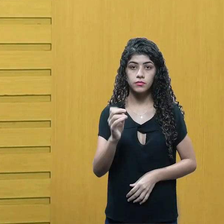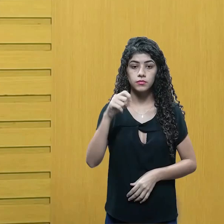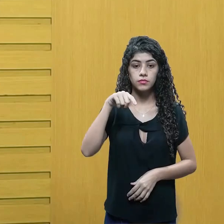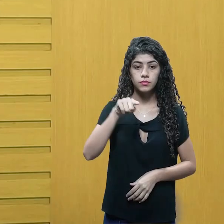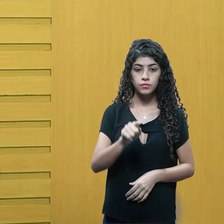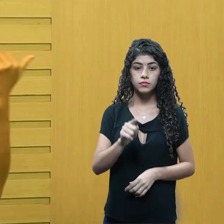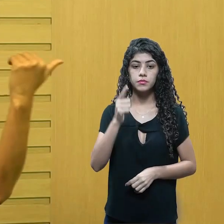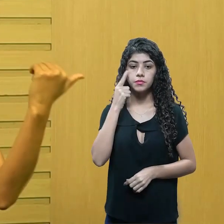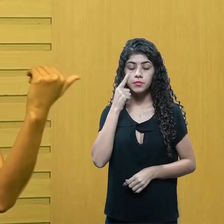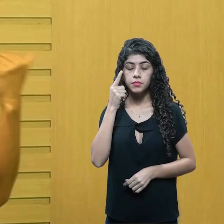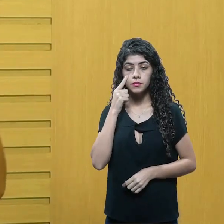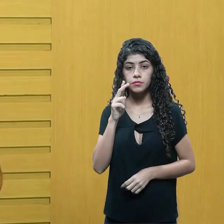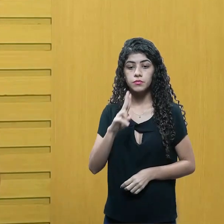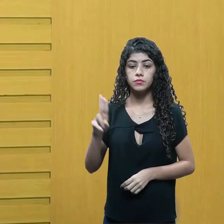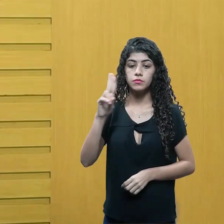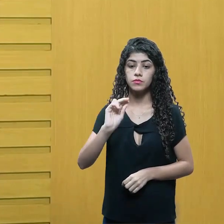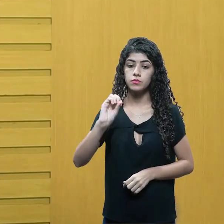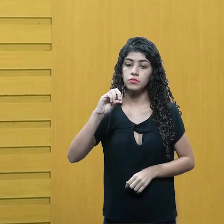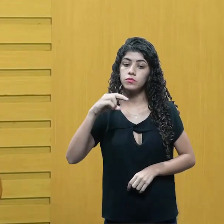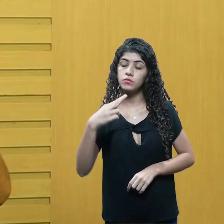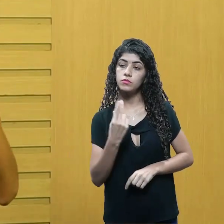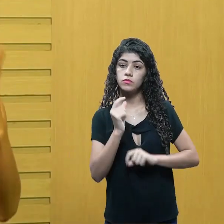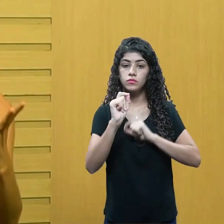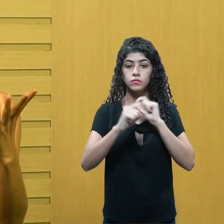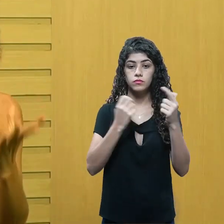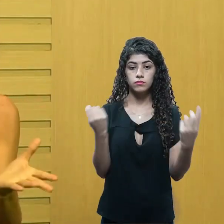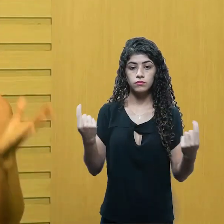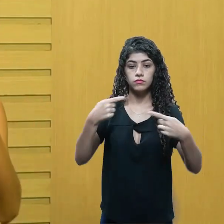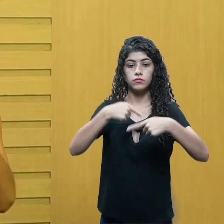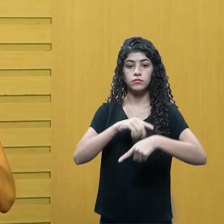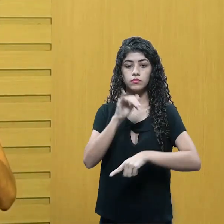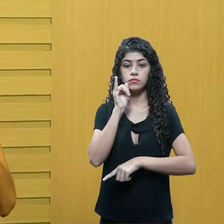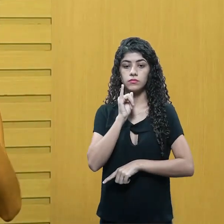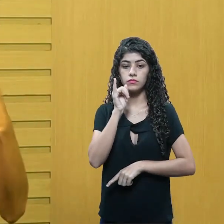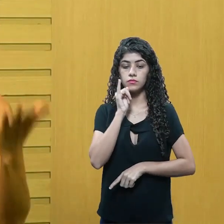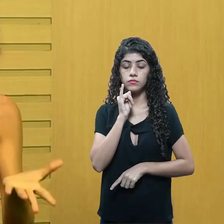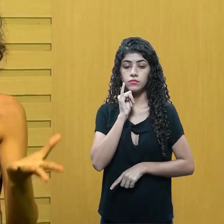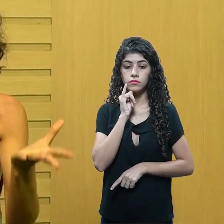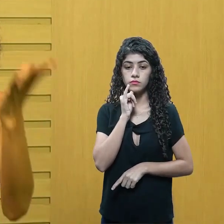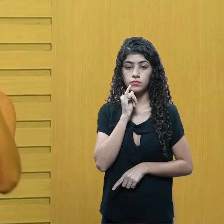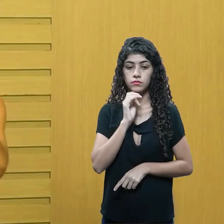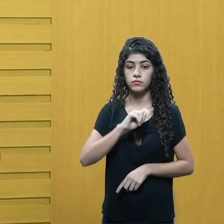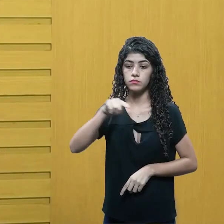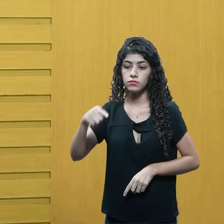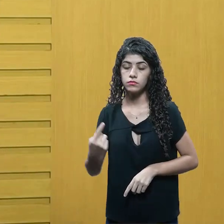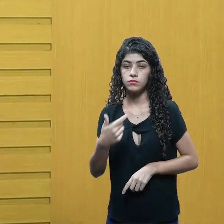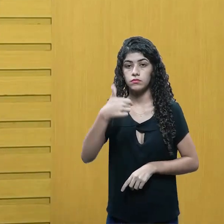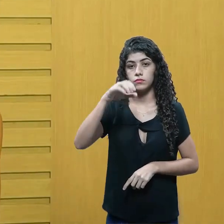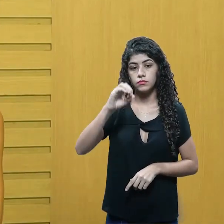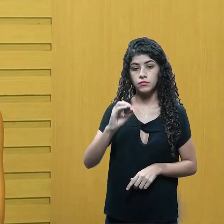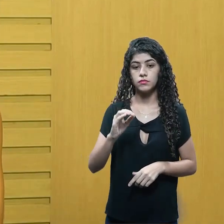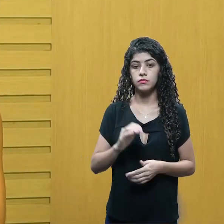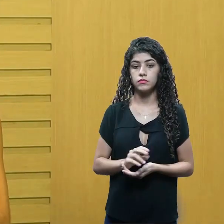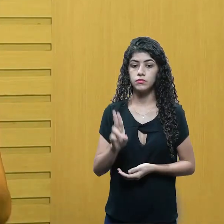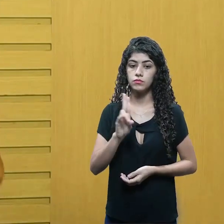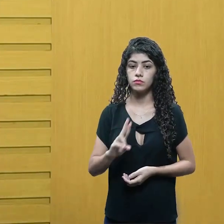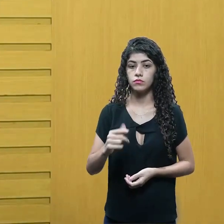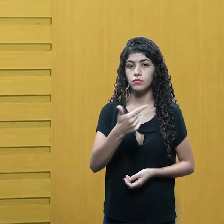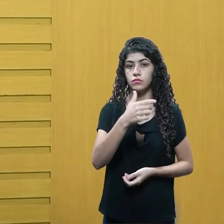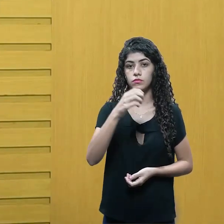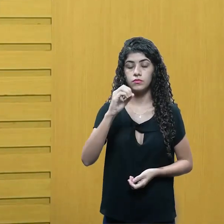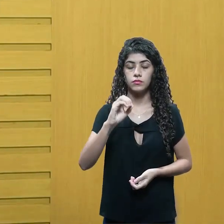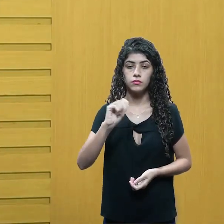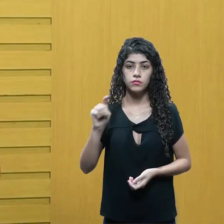quantos por cento do que você previu você executou, ou se aconteceu o inverso, por exemplo, se você orçou 10.000 e você